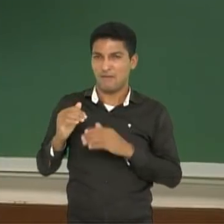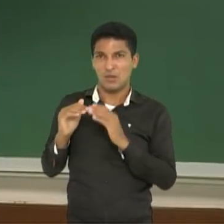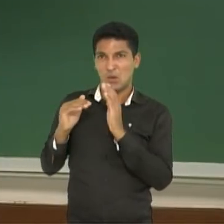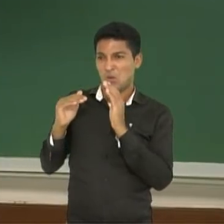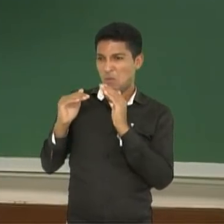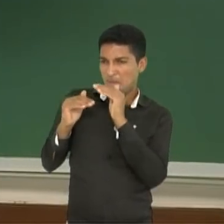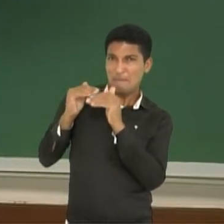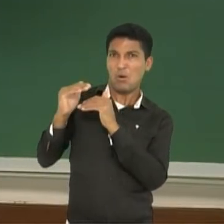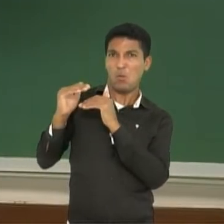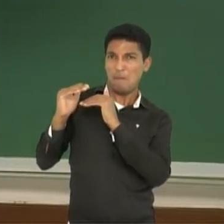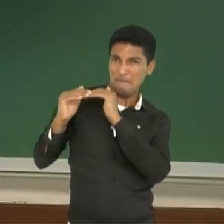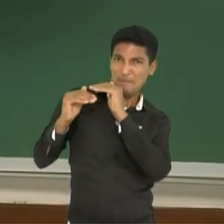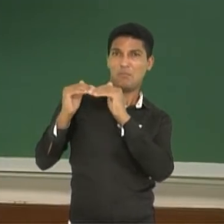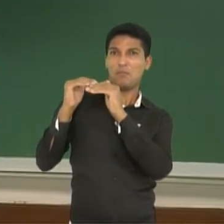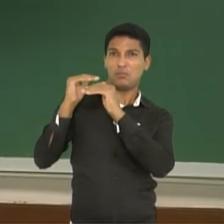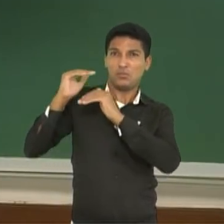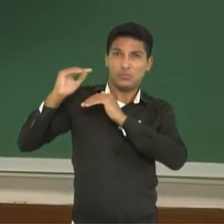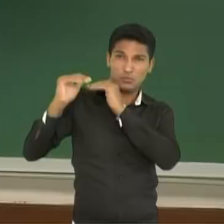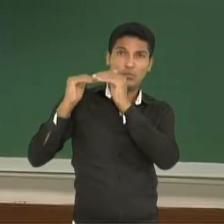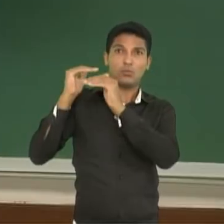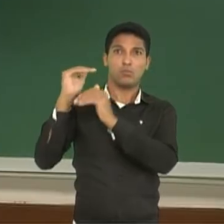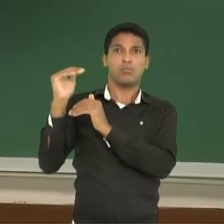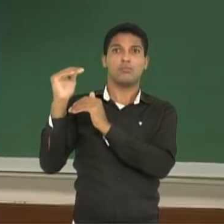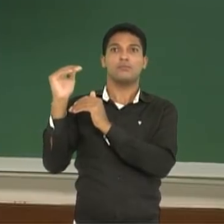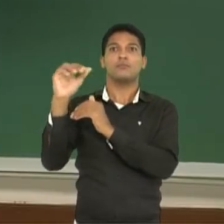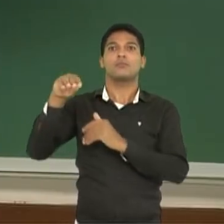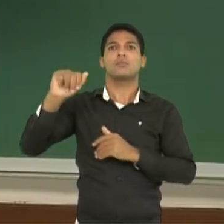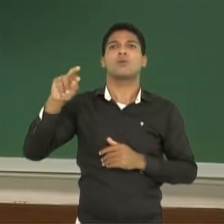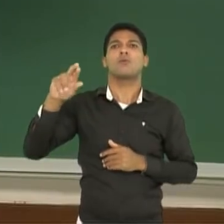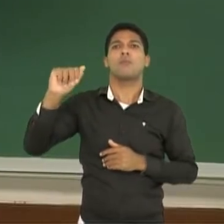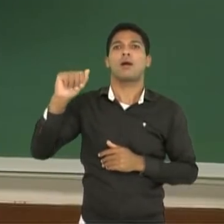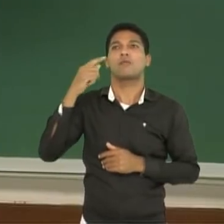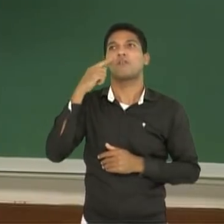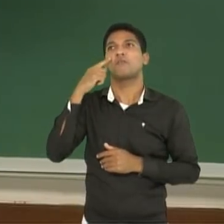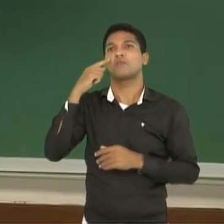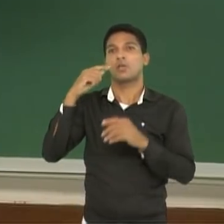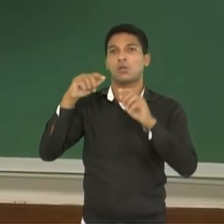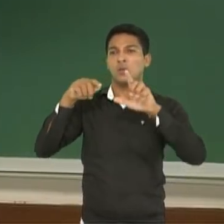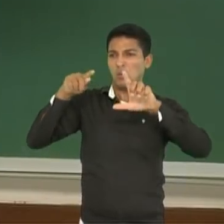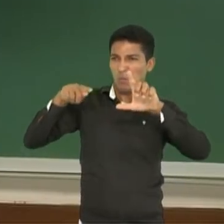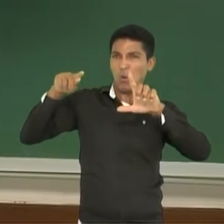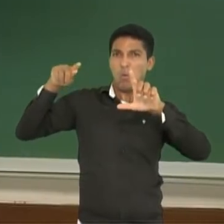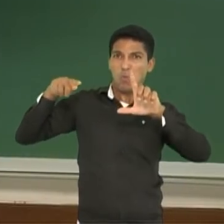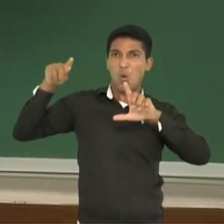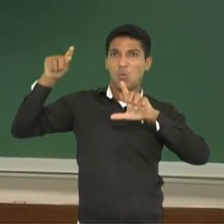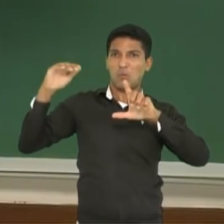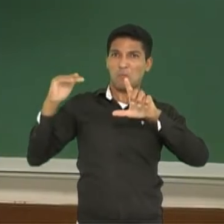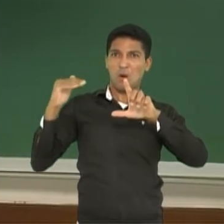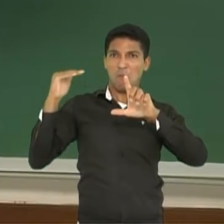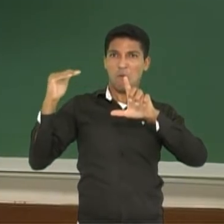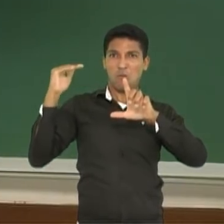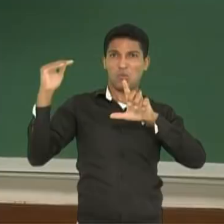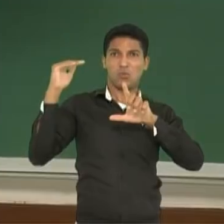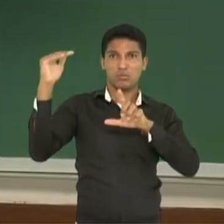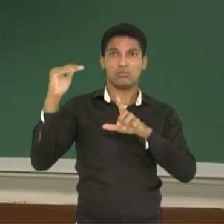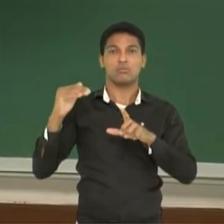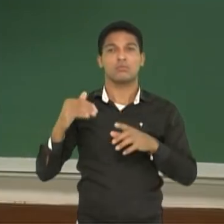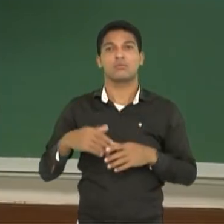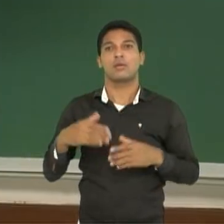temporada, tá? Ele não vai comparar resultados. Por exemplo, ele pode ter um resultado melhor dentro de uma